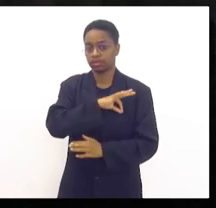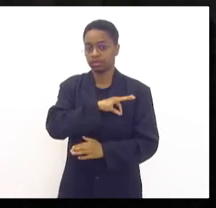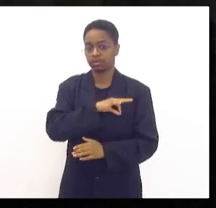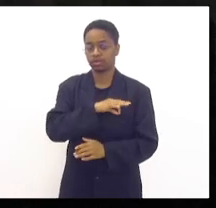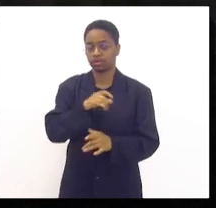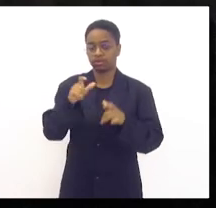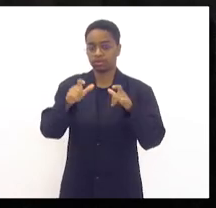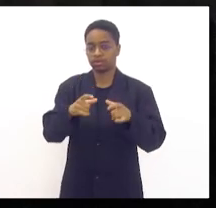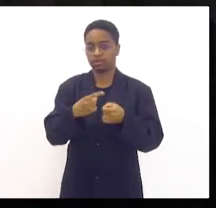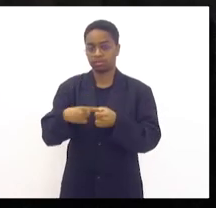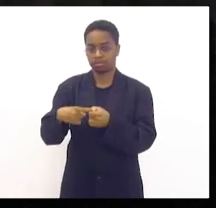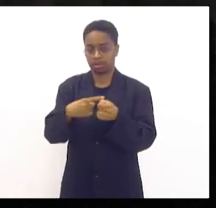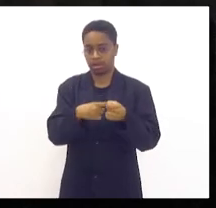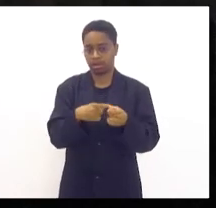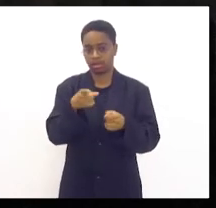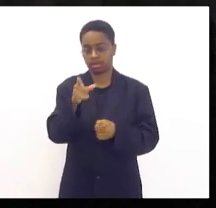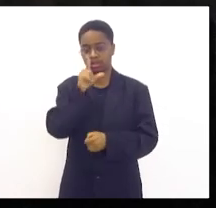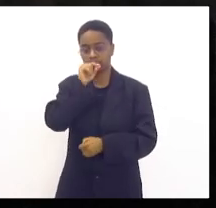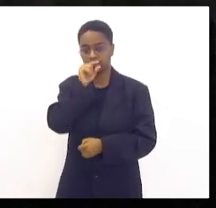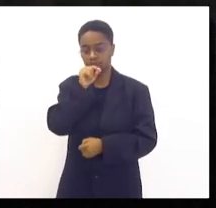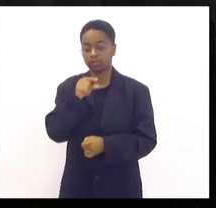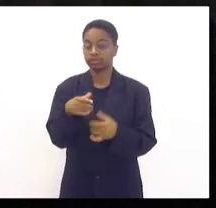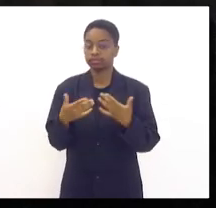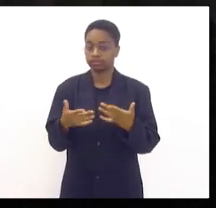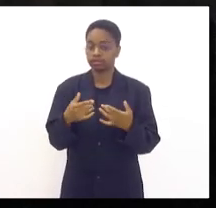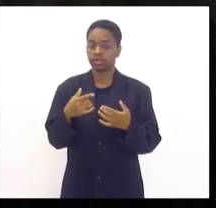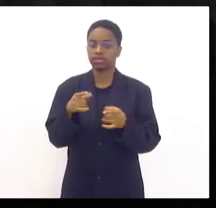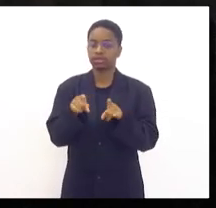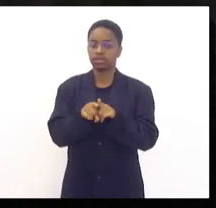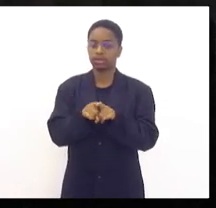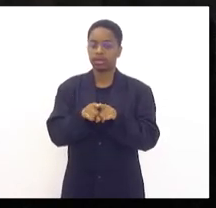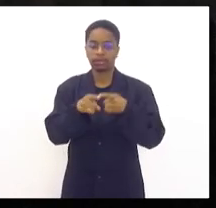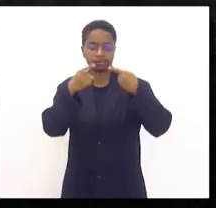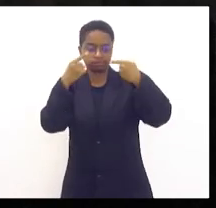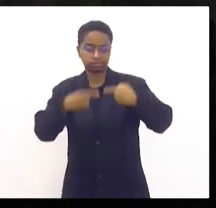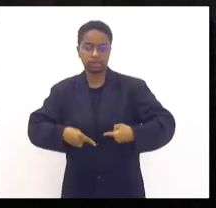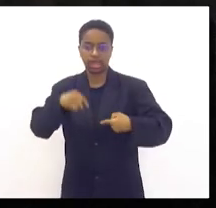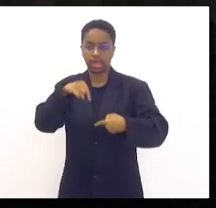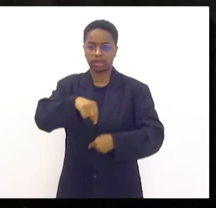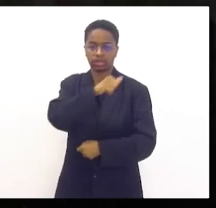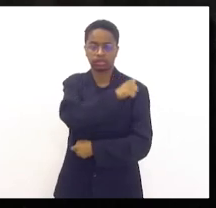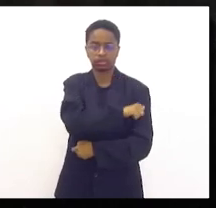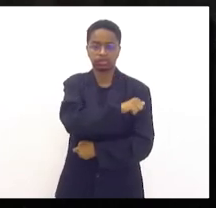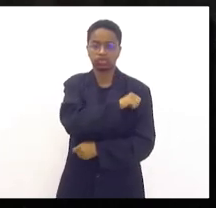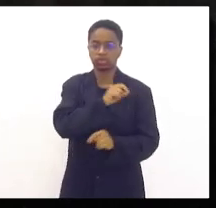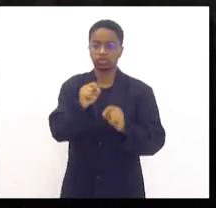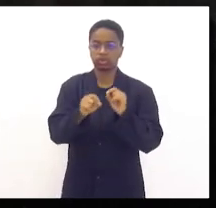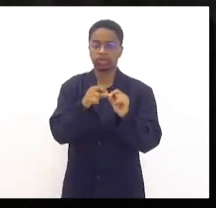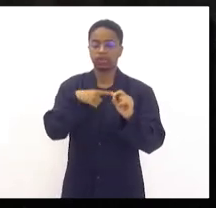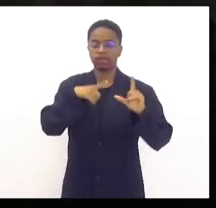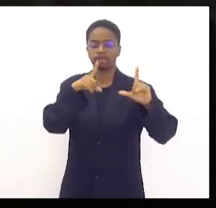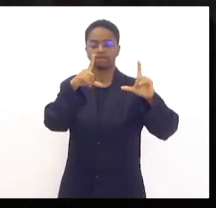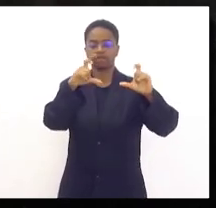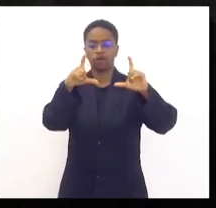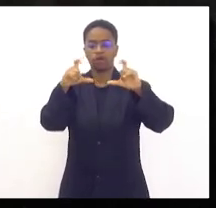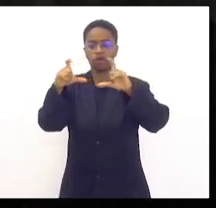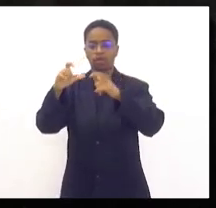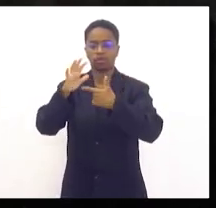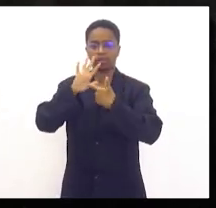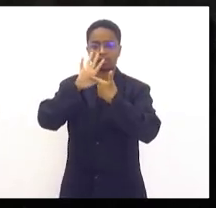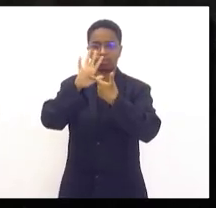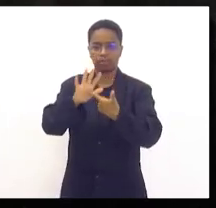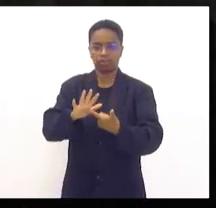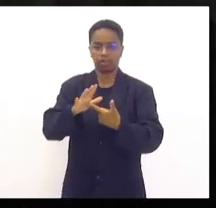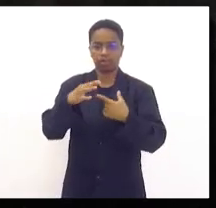Ar de Ouro. E também é um afronto para o Estado do Rio de Janeiro, Giovanni Ratim. Eles colocaram foto totalmente ali